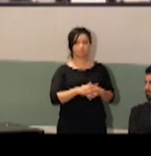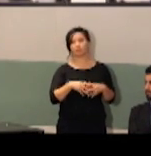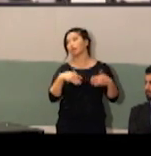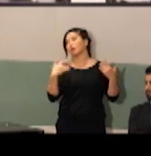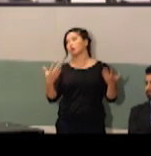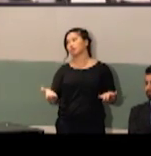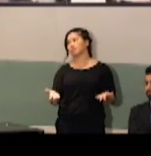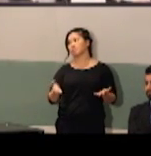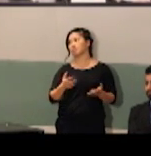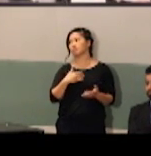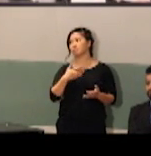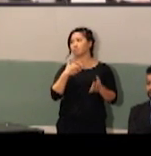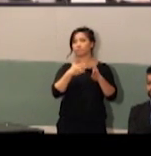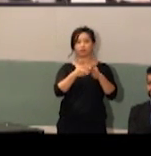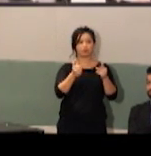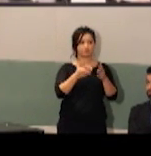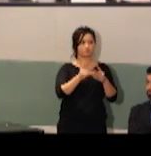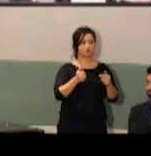senhor